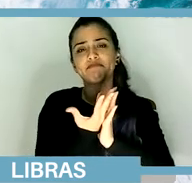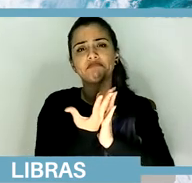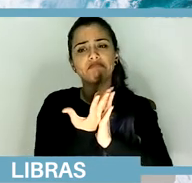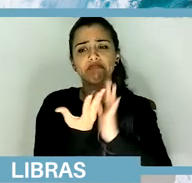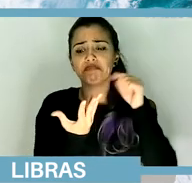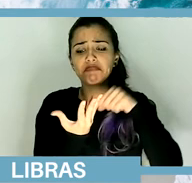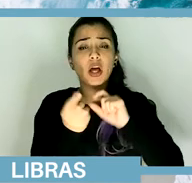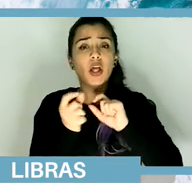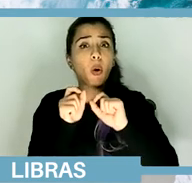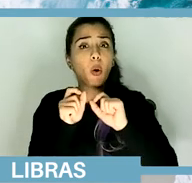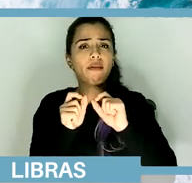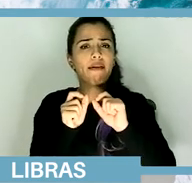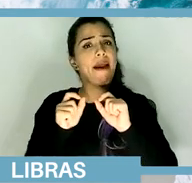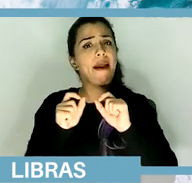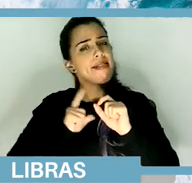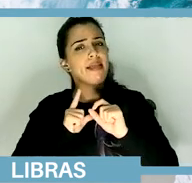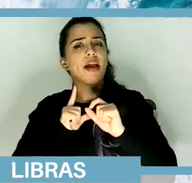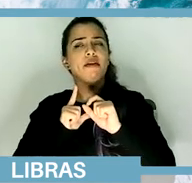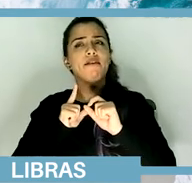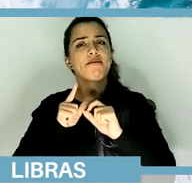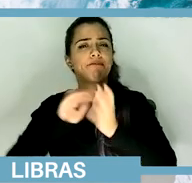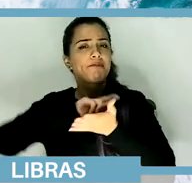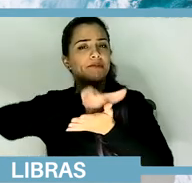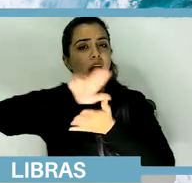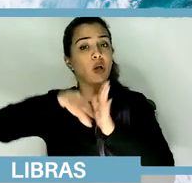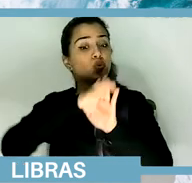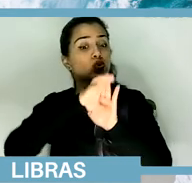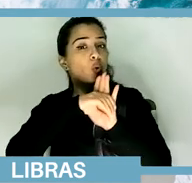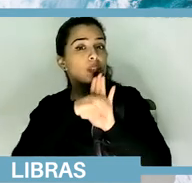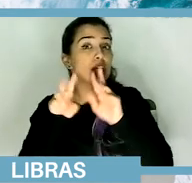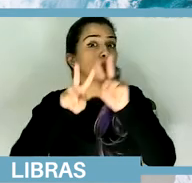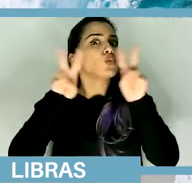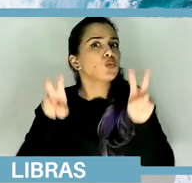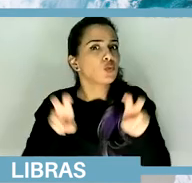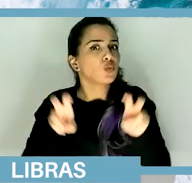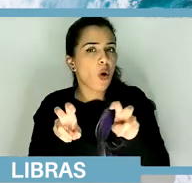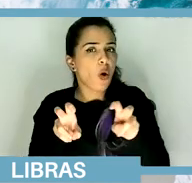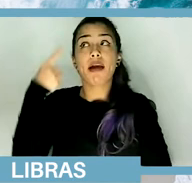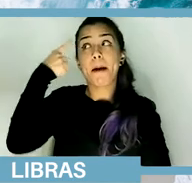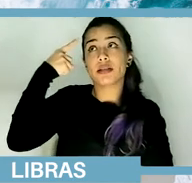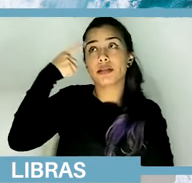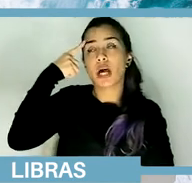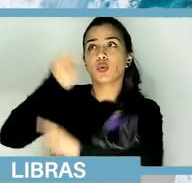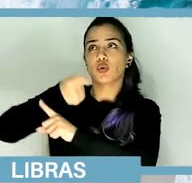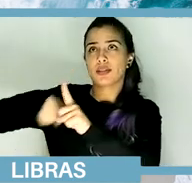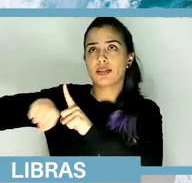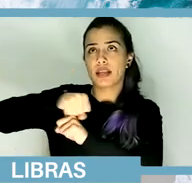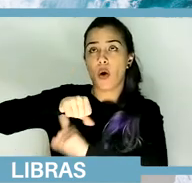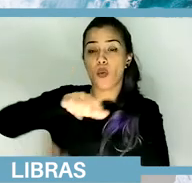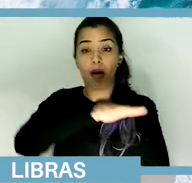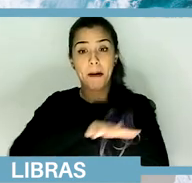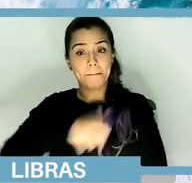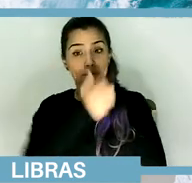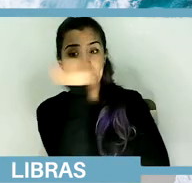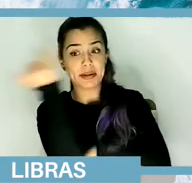no conceito de desenvolvimento sustentável, que a gente sempre tem que pensar nos pilares social, ambiental e econômico. Então, não adianta